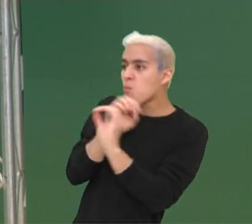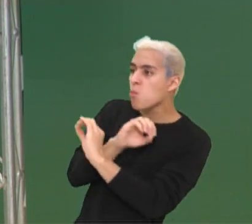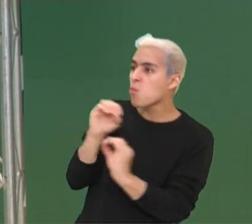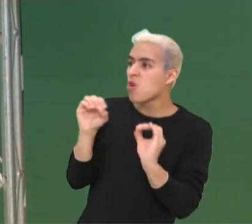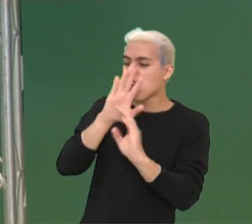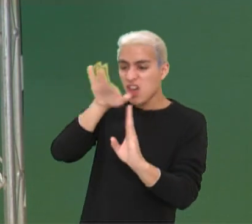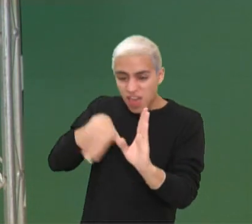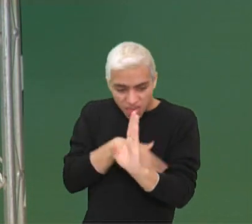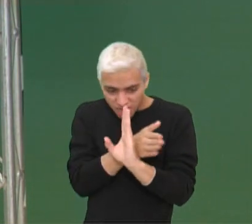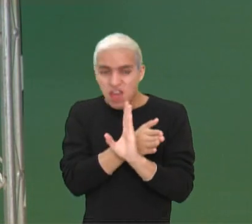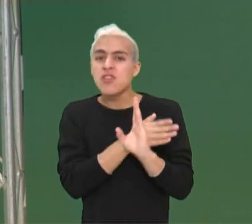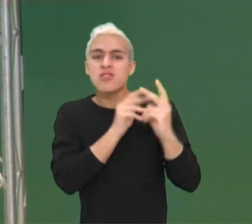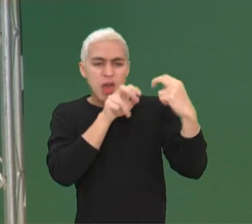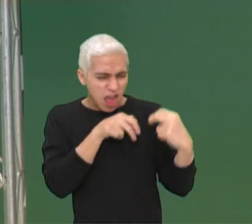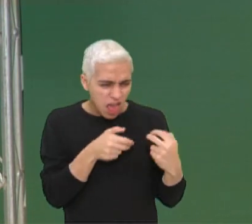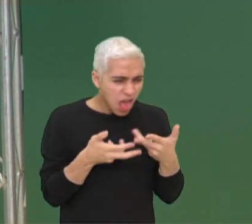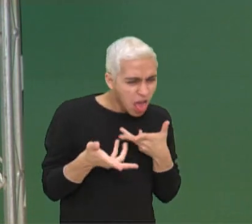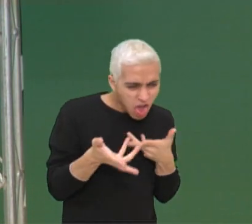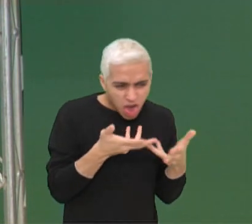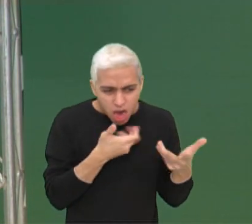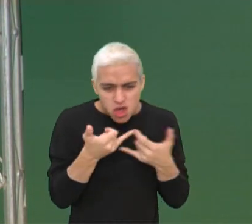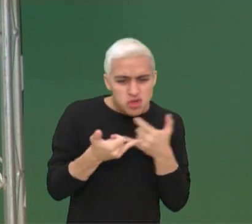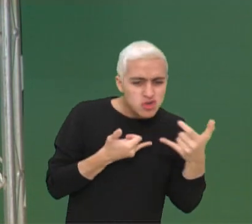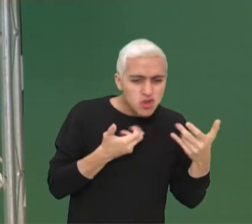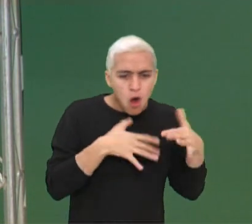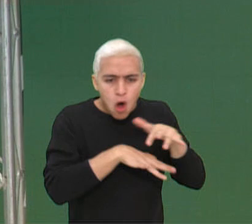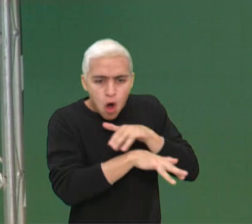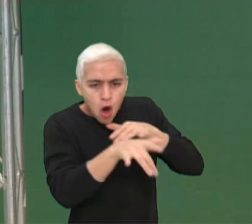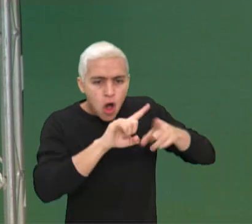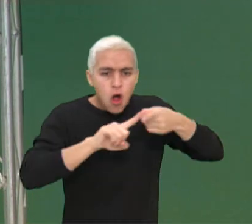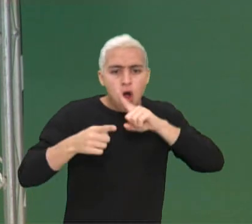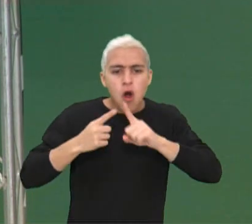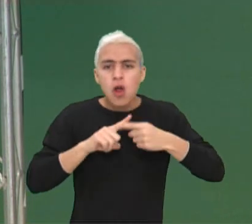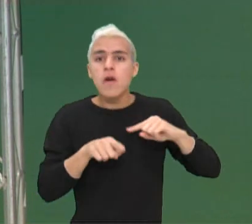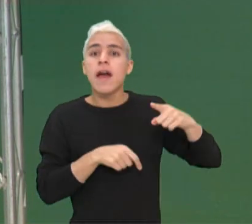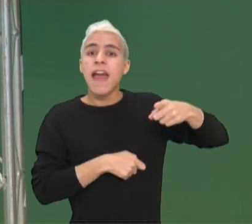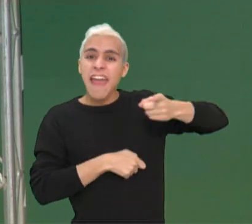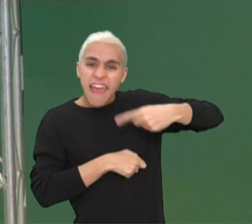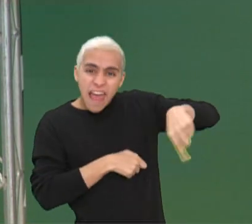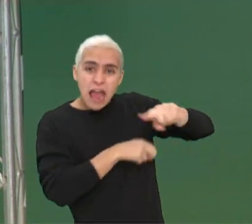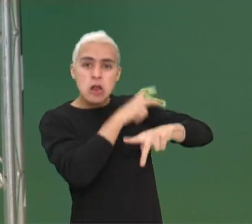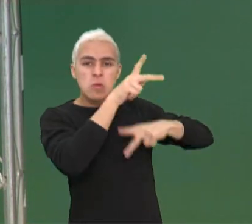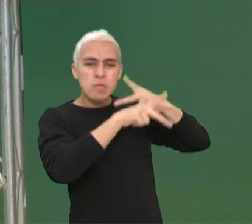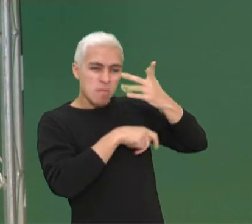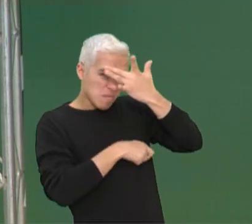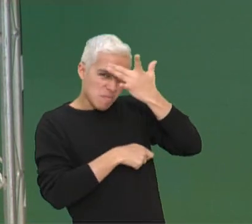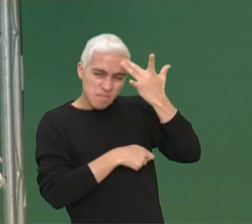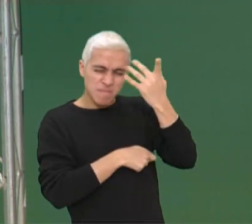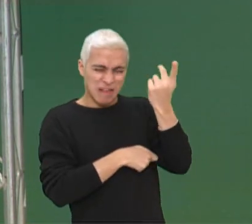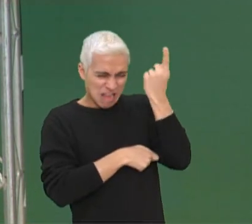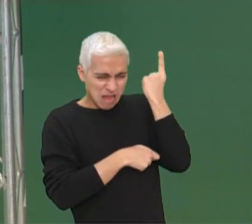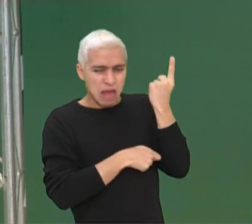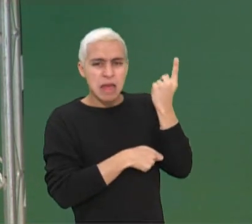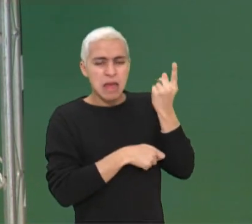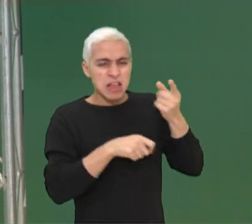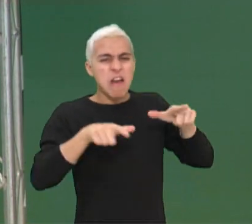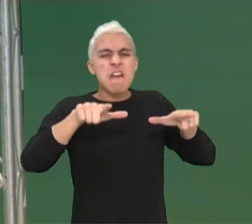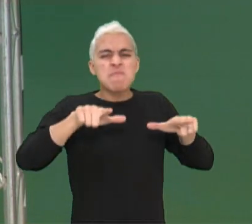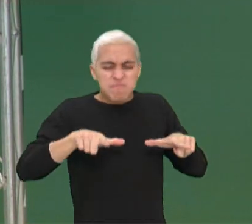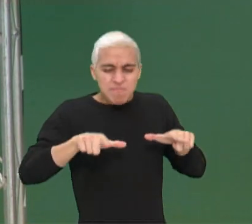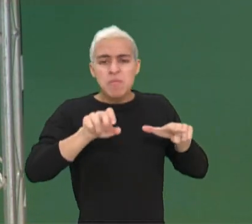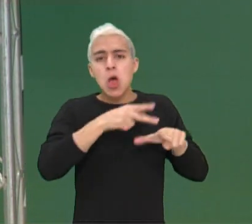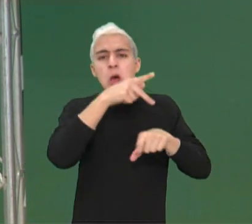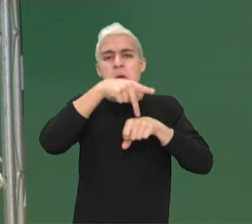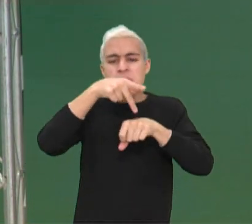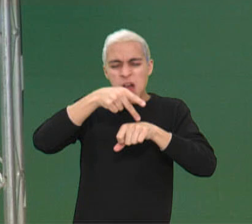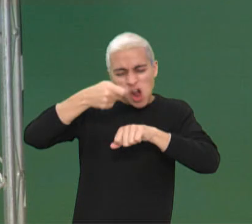eles participavam dos jogos, praticavam os jogos, Faziam tabuleiros em pedra, no chão, e